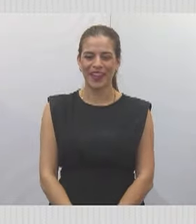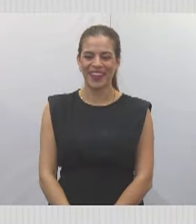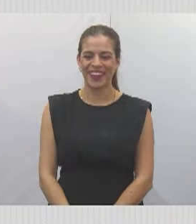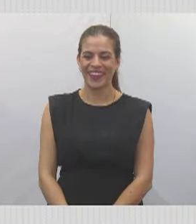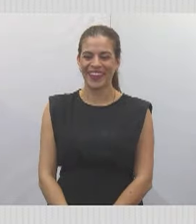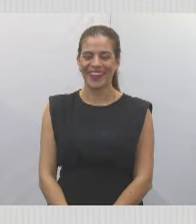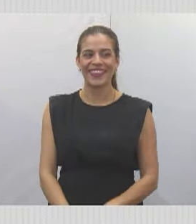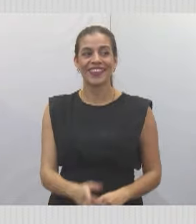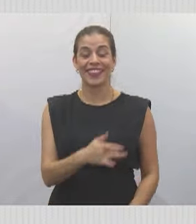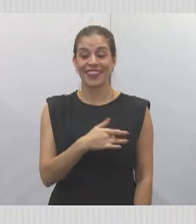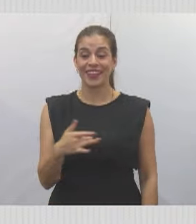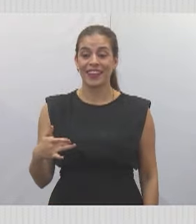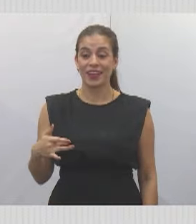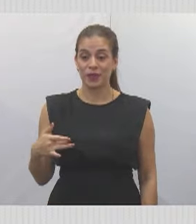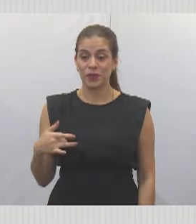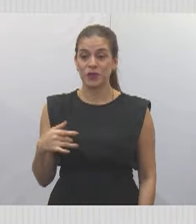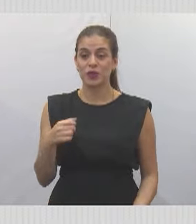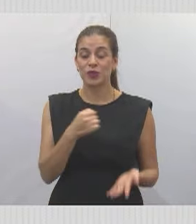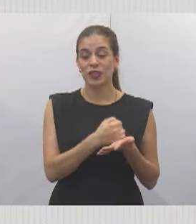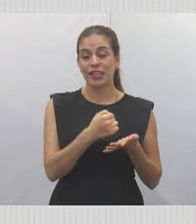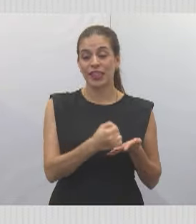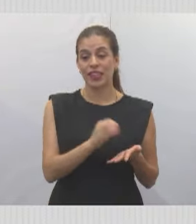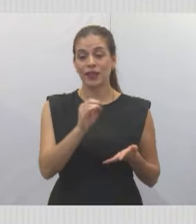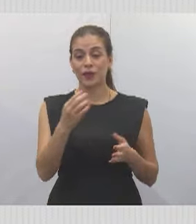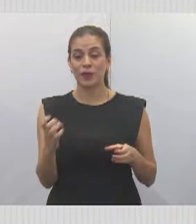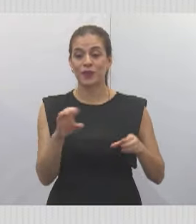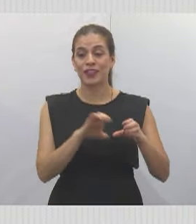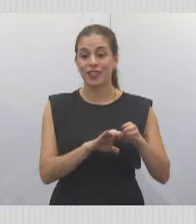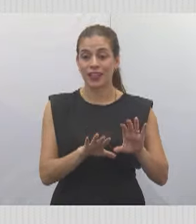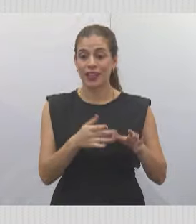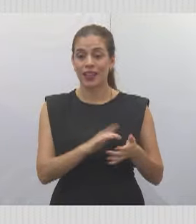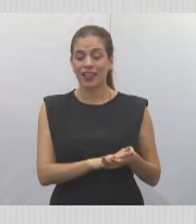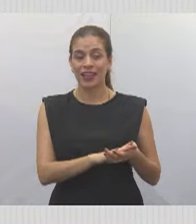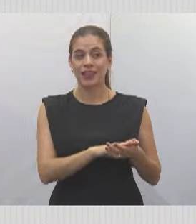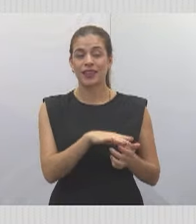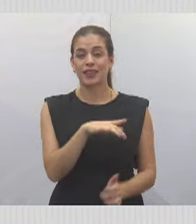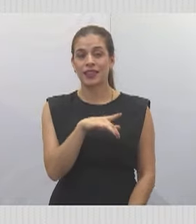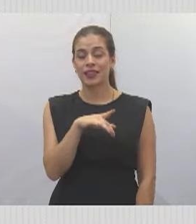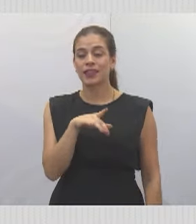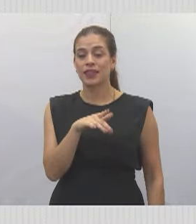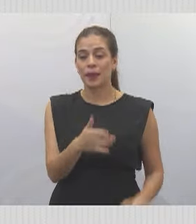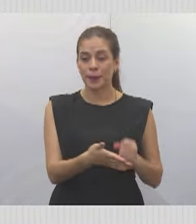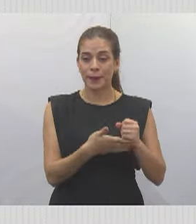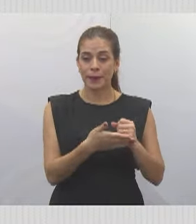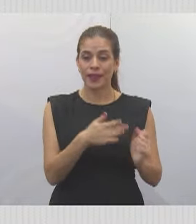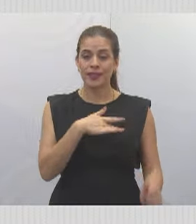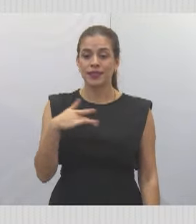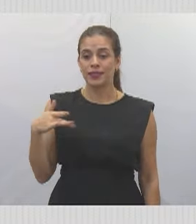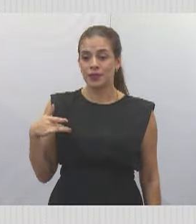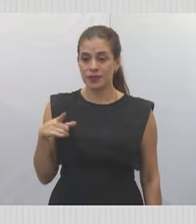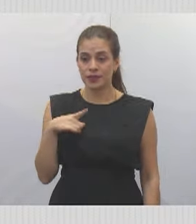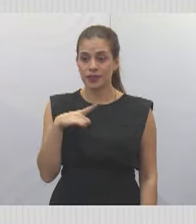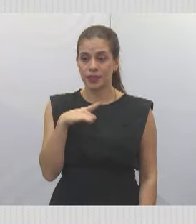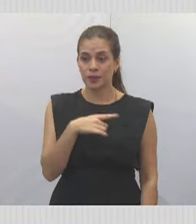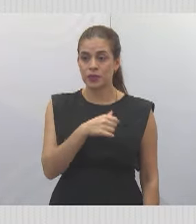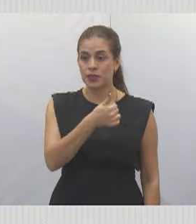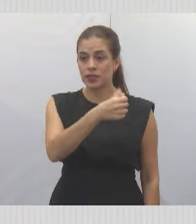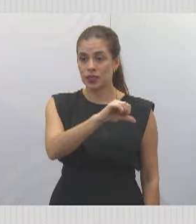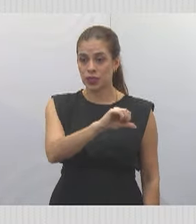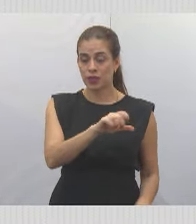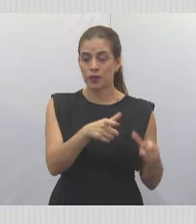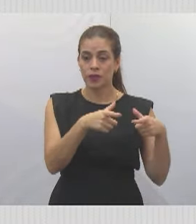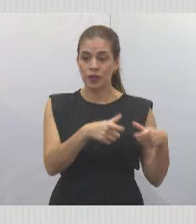da saúde própria, contratada e conveniada. Então, na atenção básica, temos 19 unidades municipais de saúde da família, como